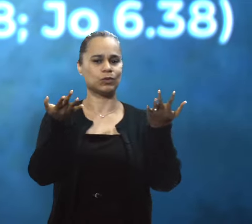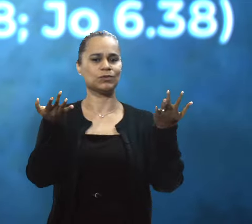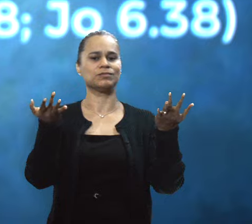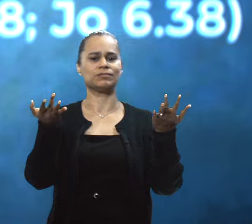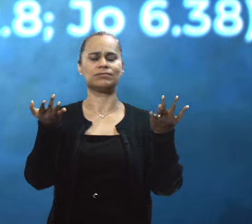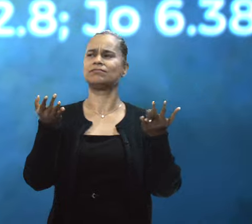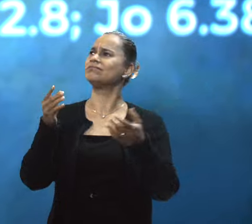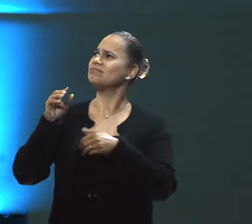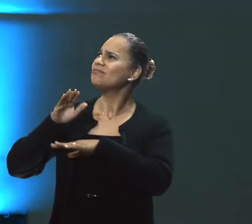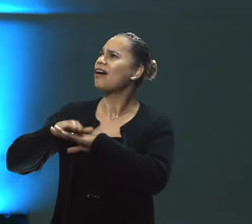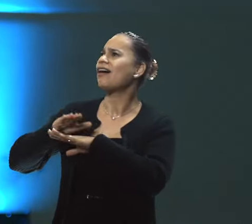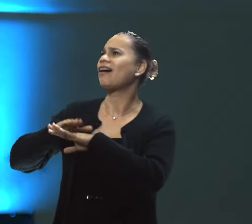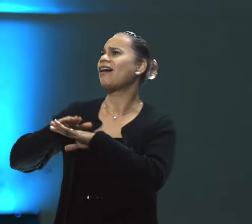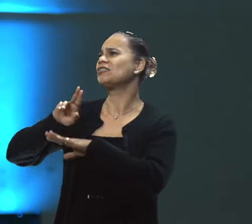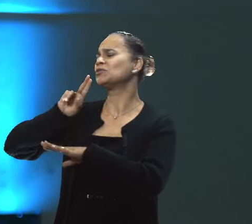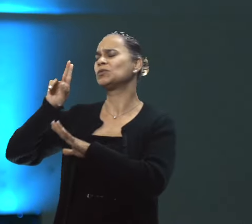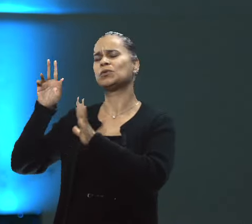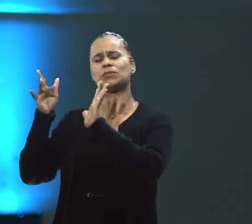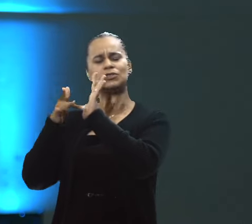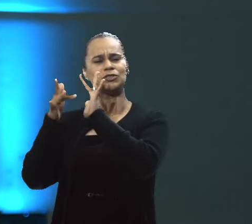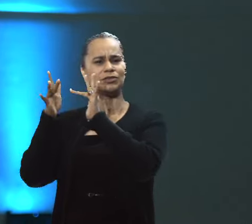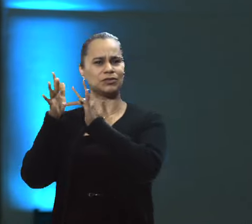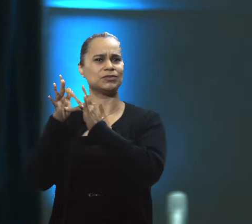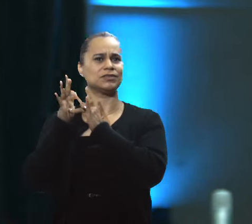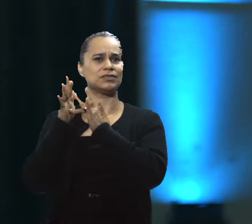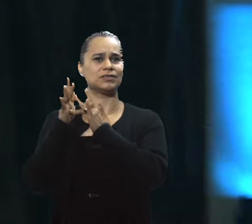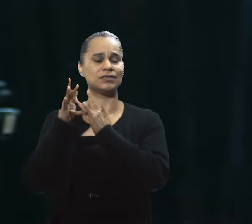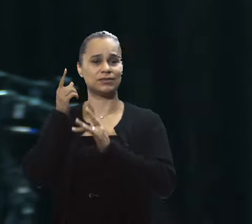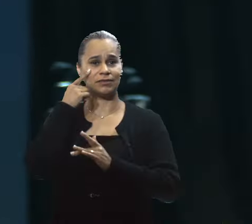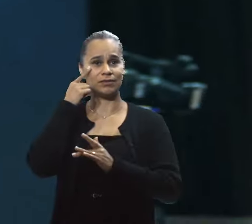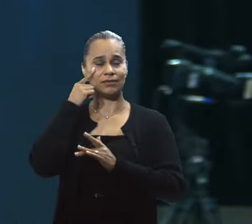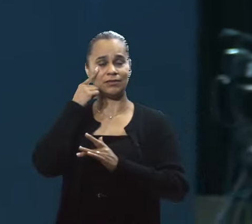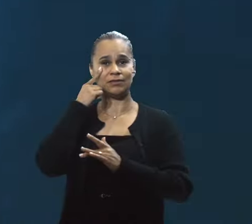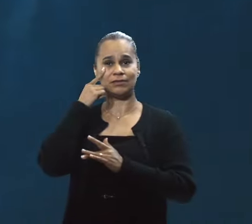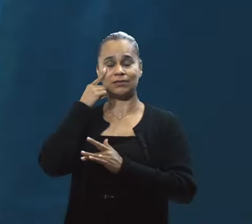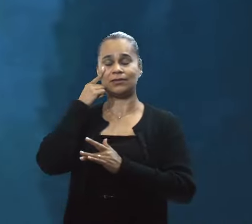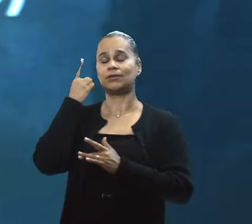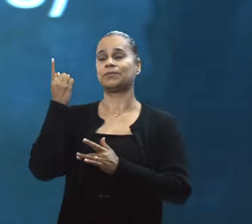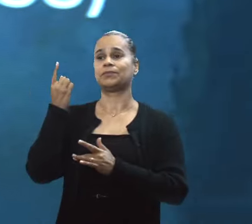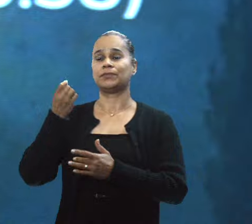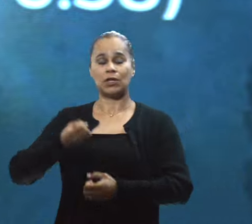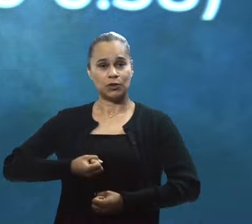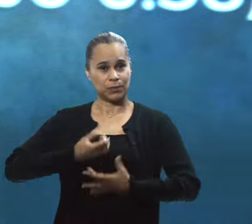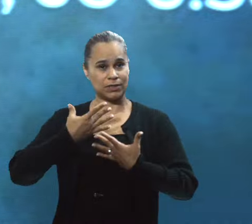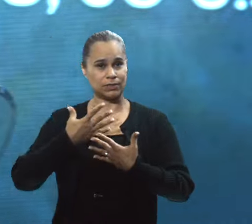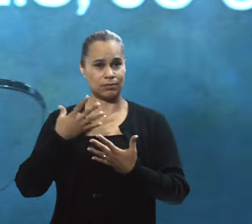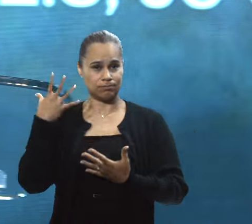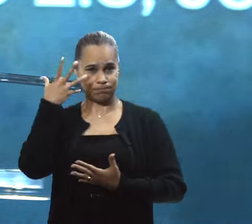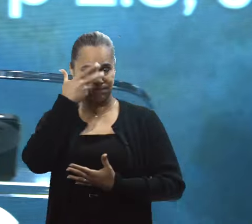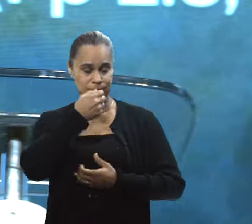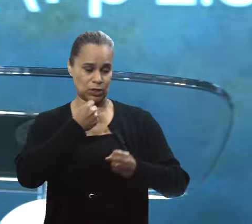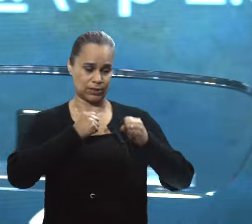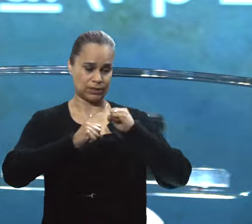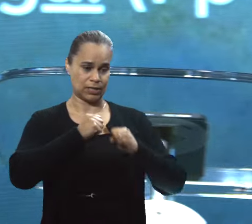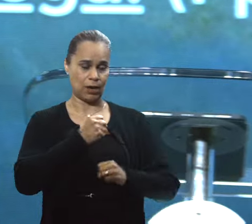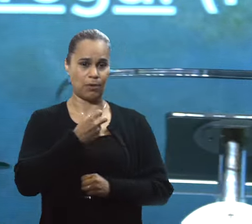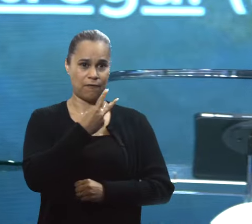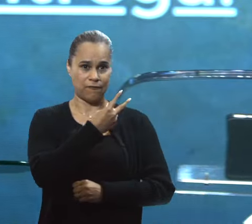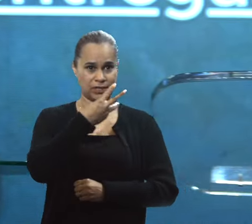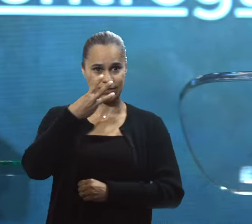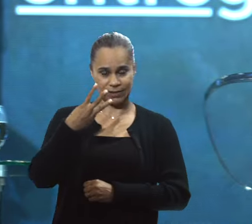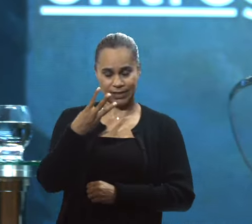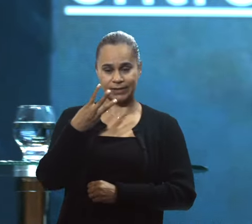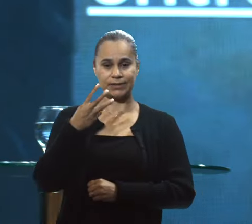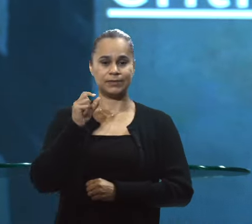Deus, faz isso aqui, em nome de Jesus. Olha como essa expressão é bonita. Quem lembra do Salmo 23? Ele fala: